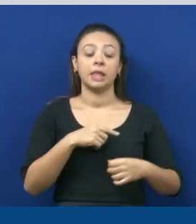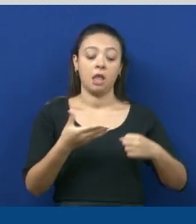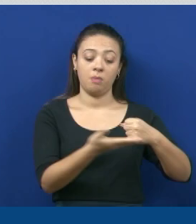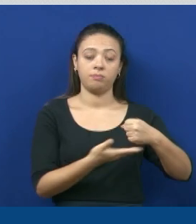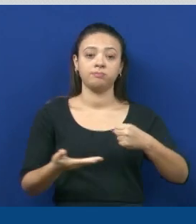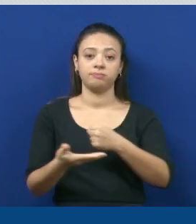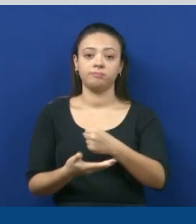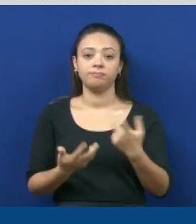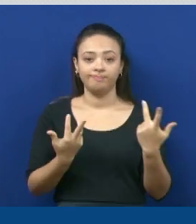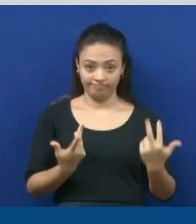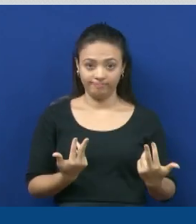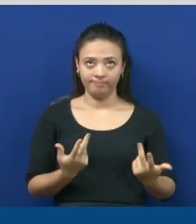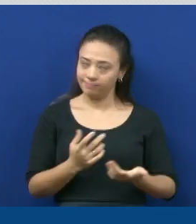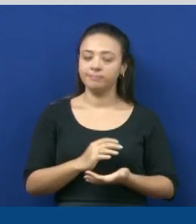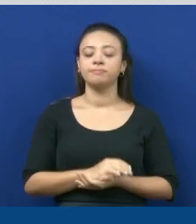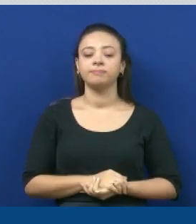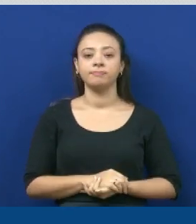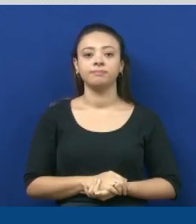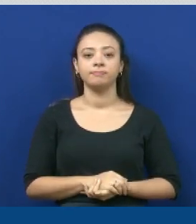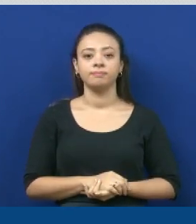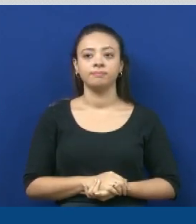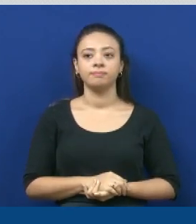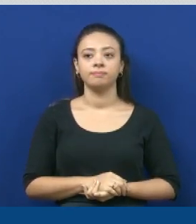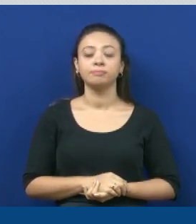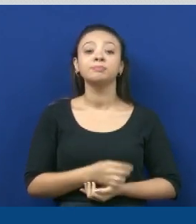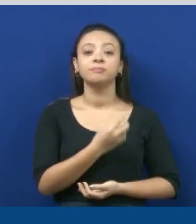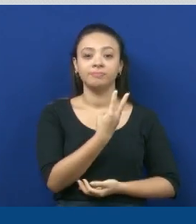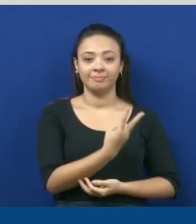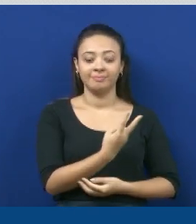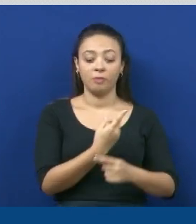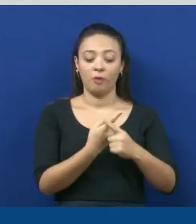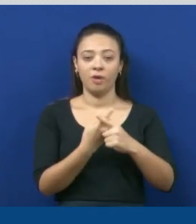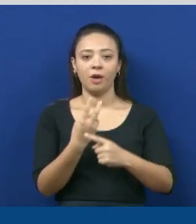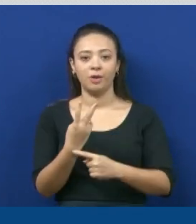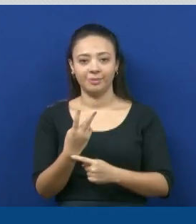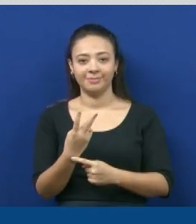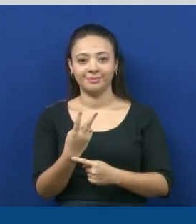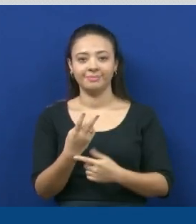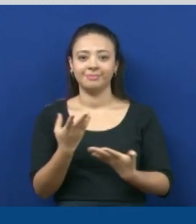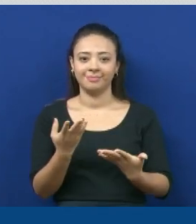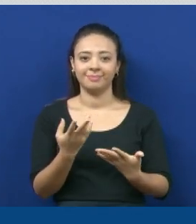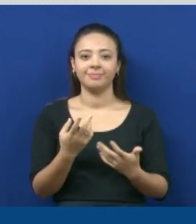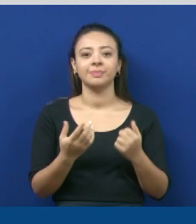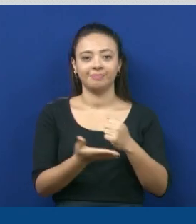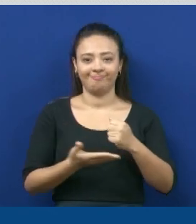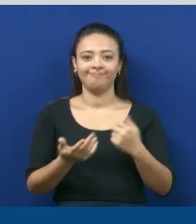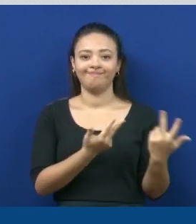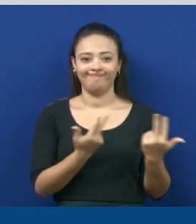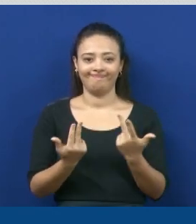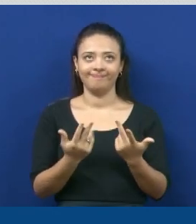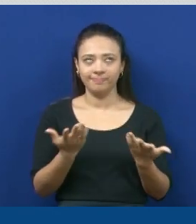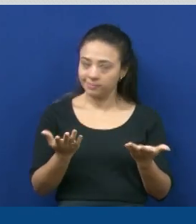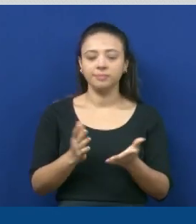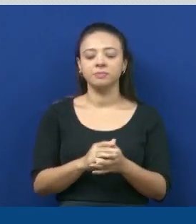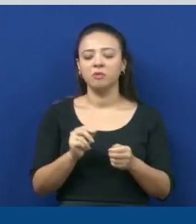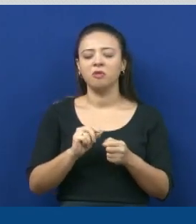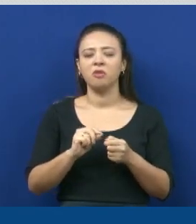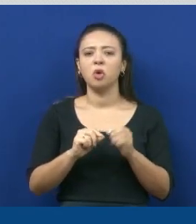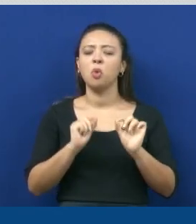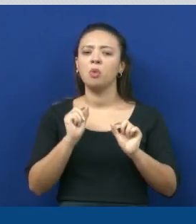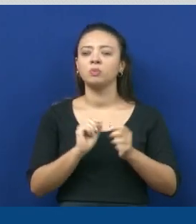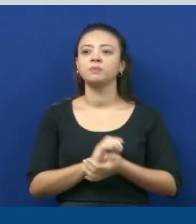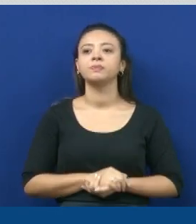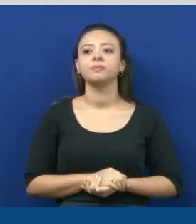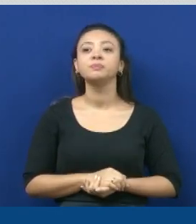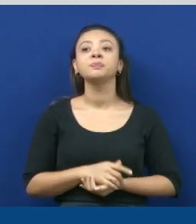cujas bases são iguais. Ó, as bases são 2 e 2. Então, o que eu faço nesse caso? Vamos lá.